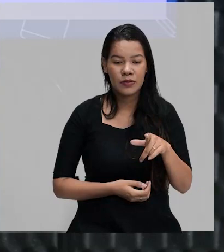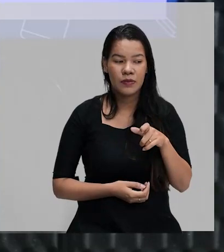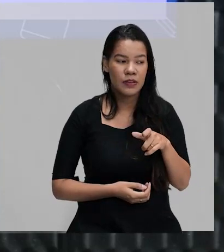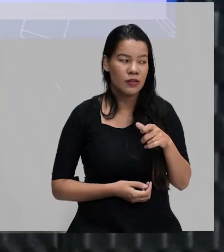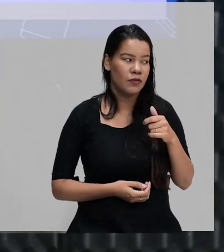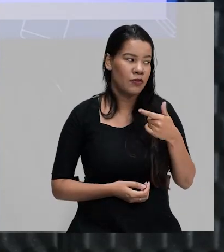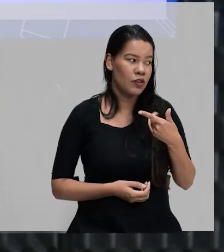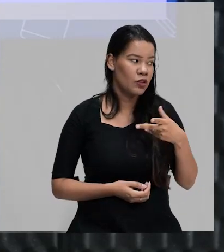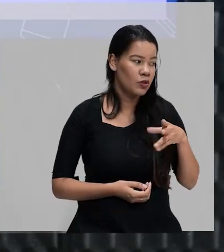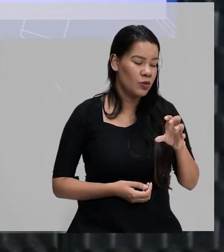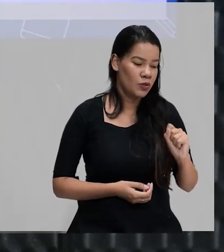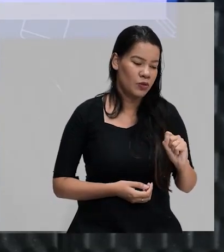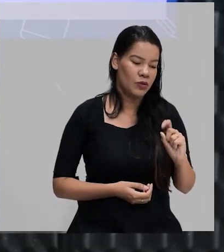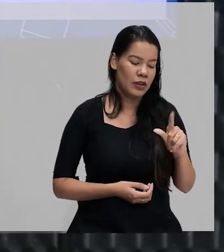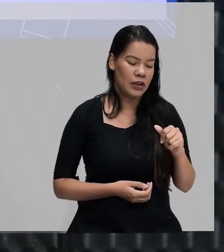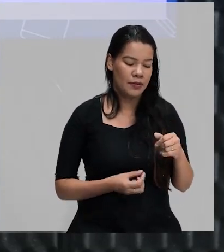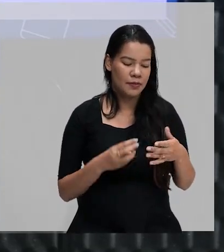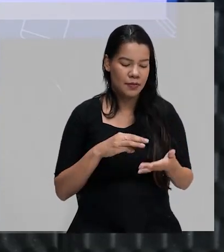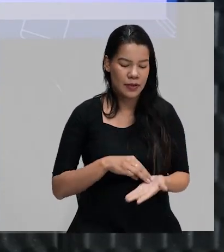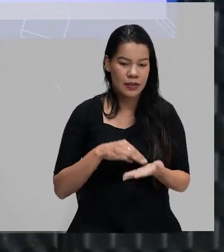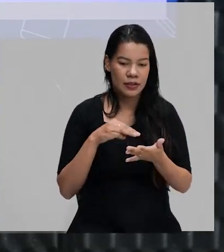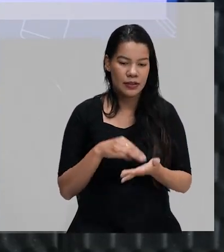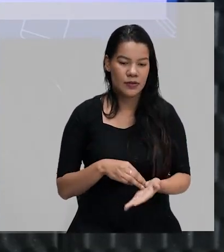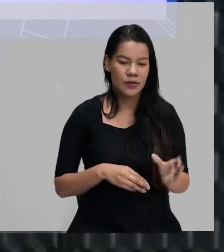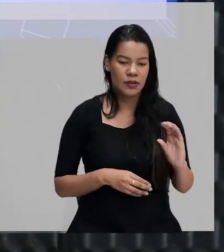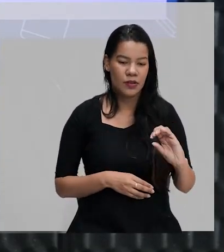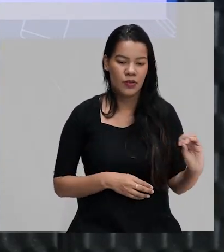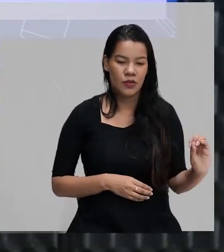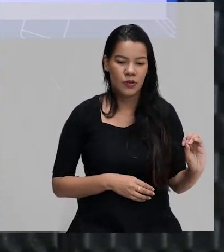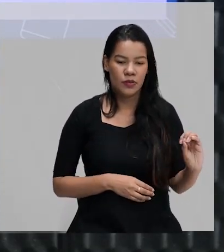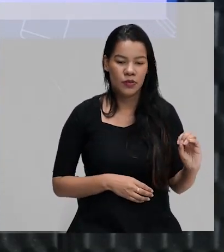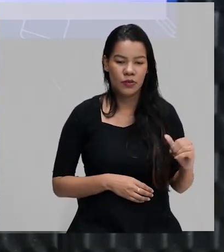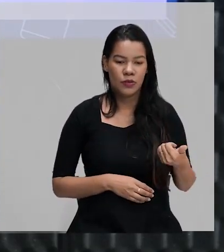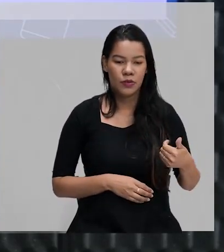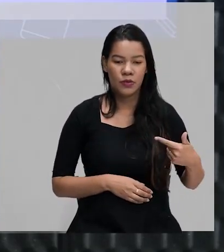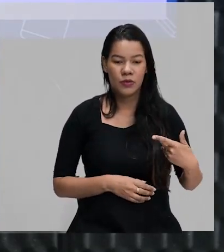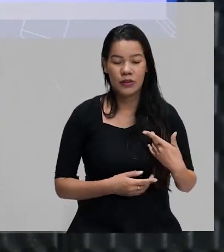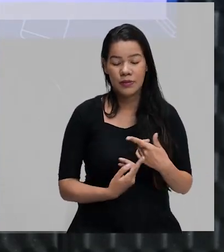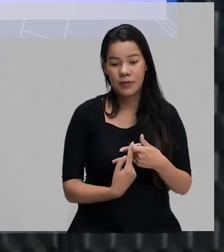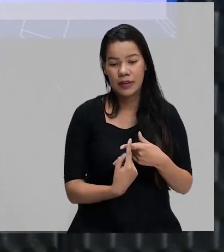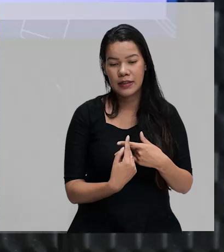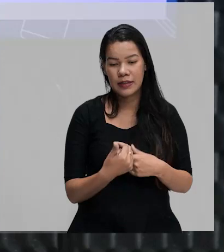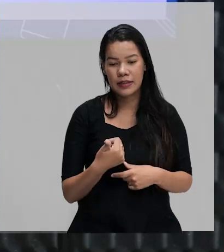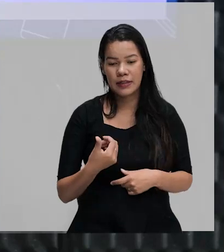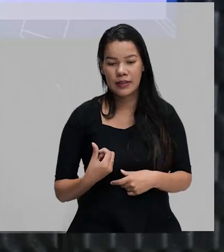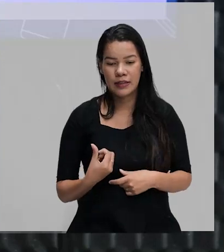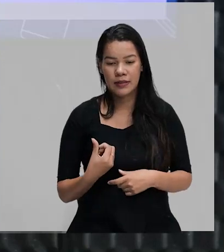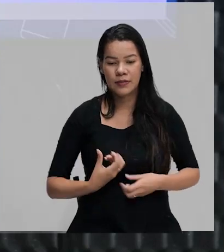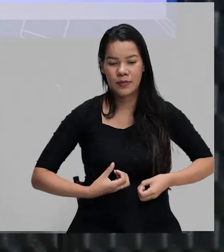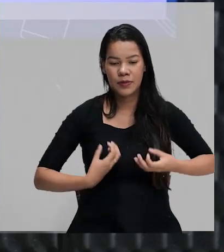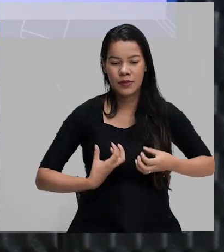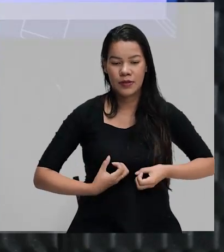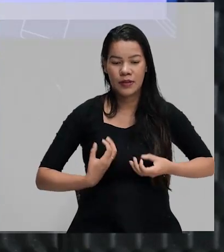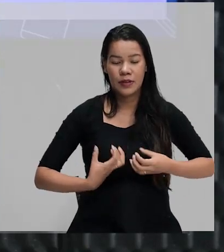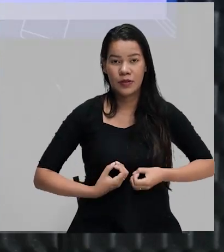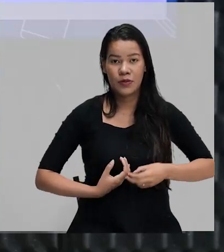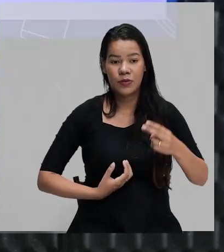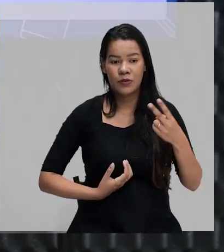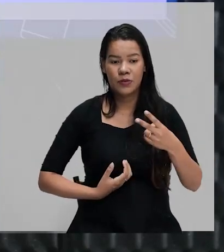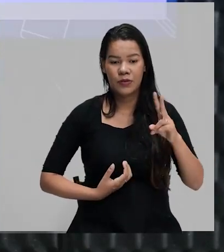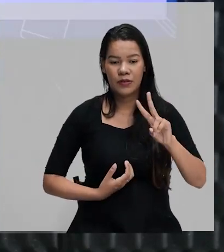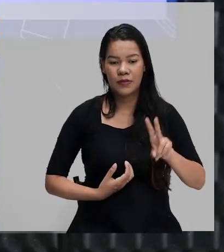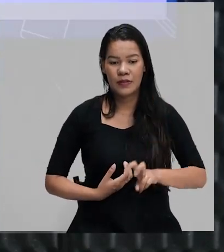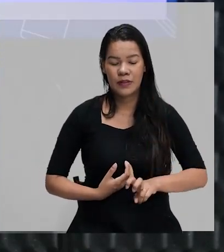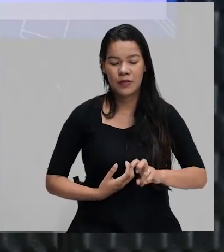esse 28 é a massa molar do CO, né? 12 mais 16, produzindo 2 vezes 44,